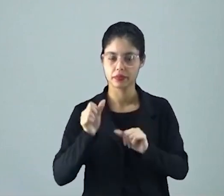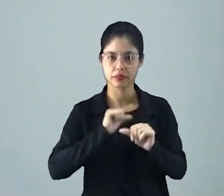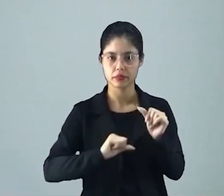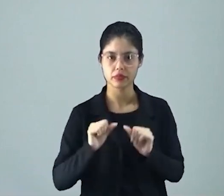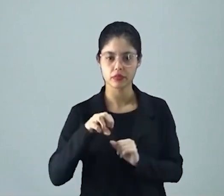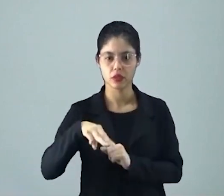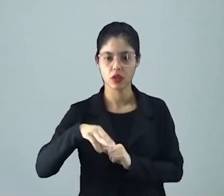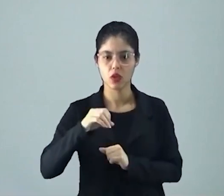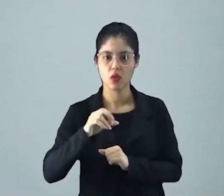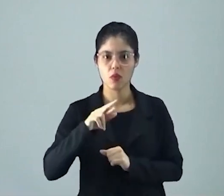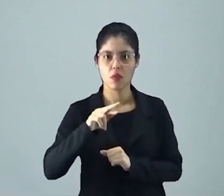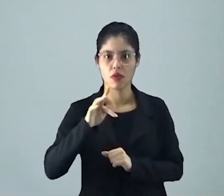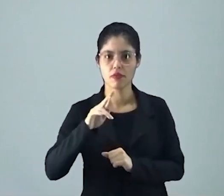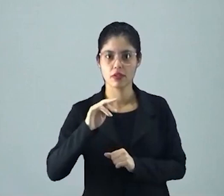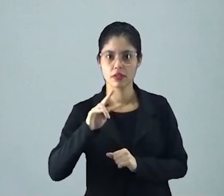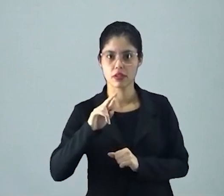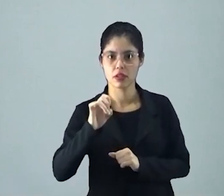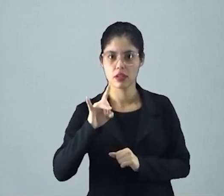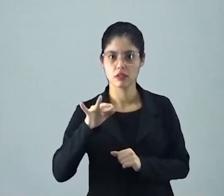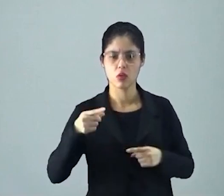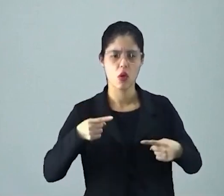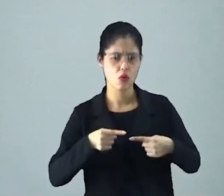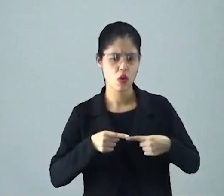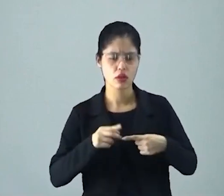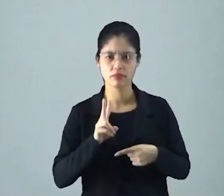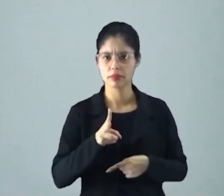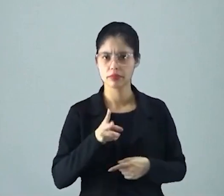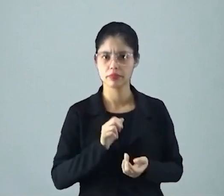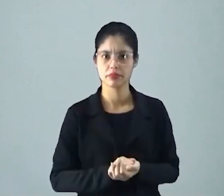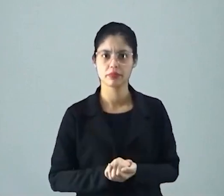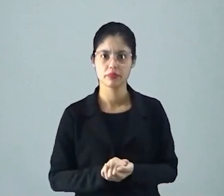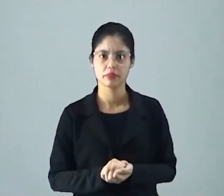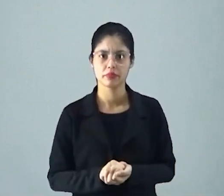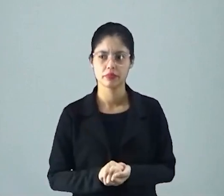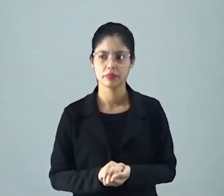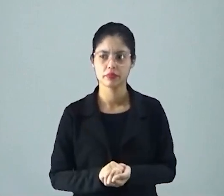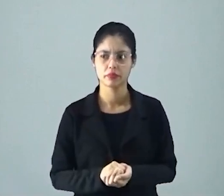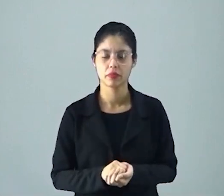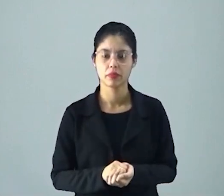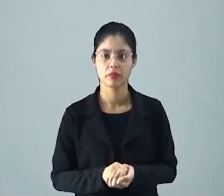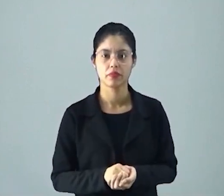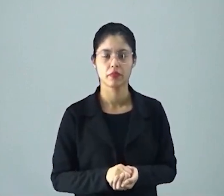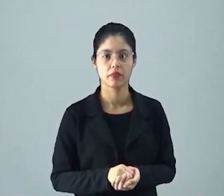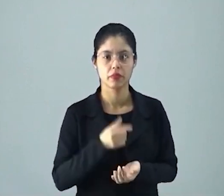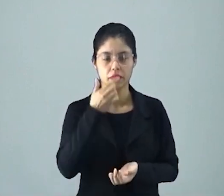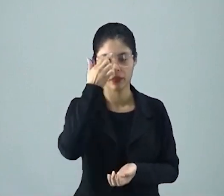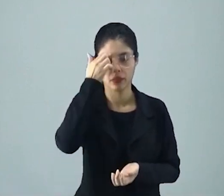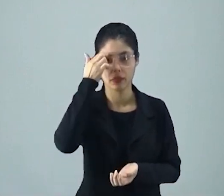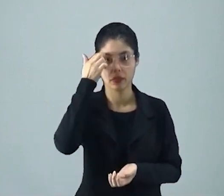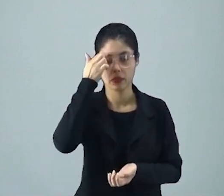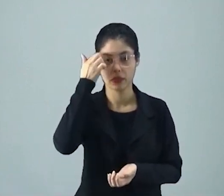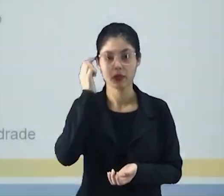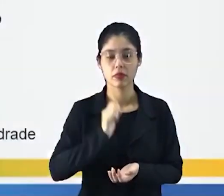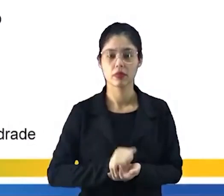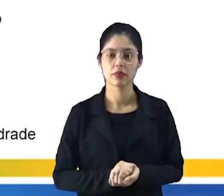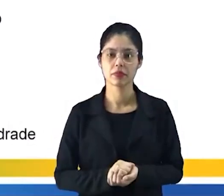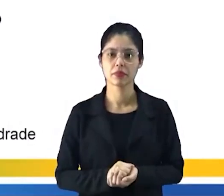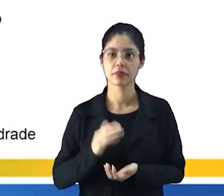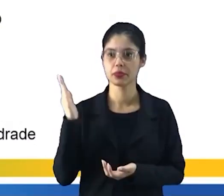contrário. E o morfossintático, essa questão de concordância mesmo, tá, de regência. Vamos ver aqui mais alguns